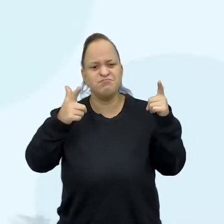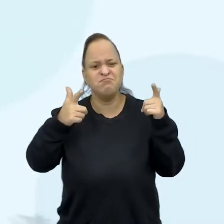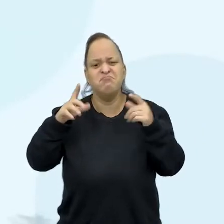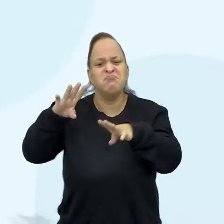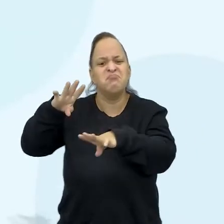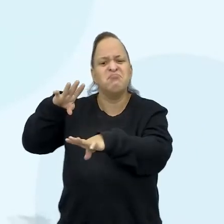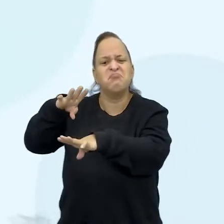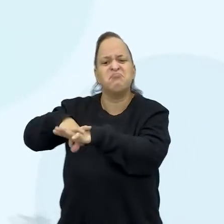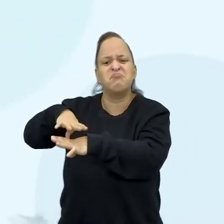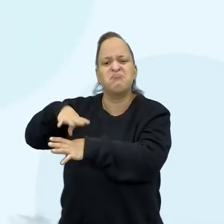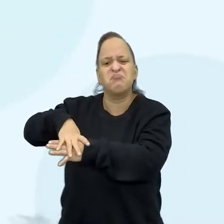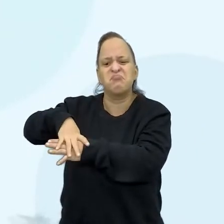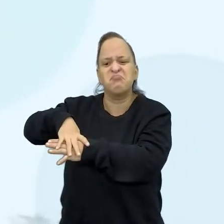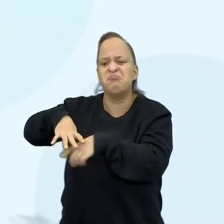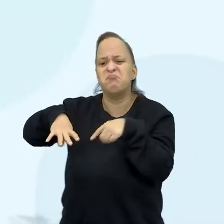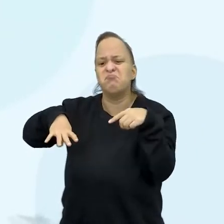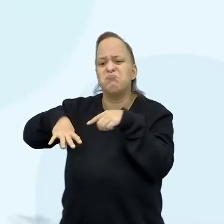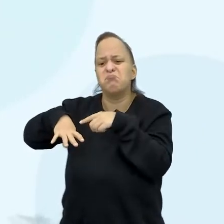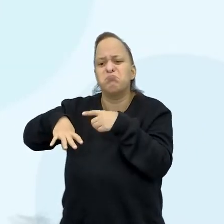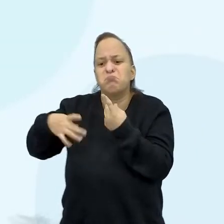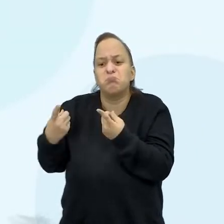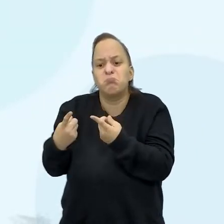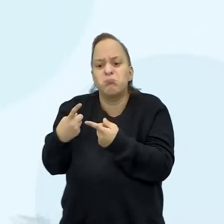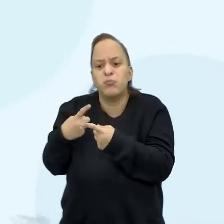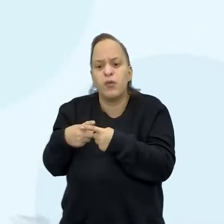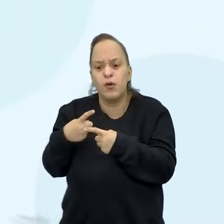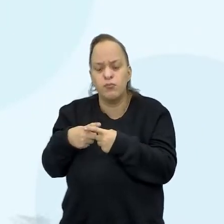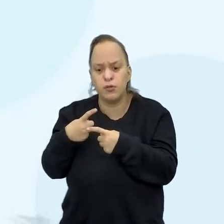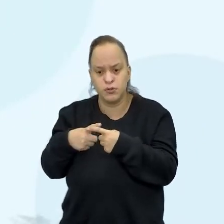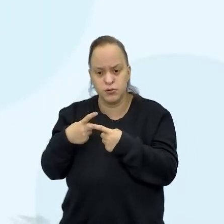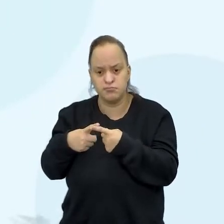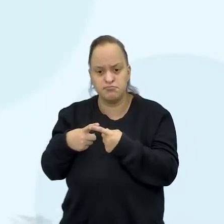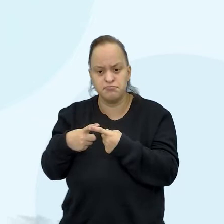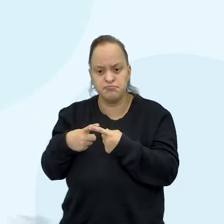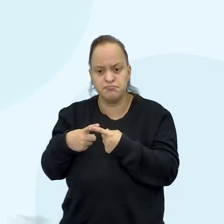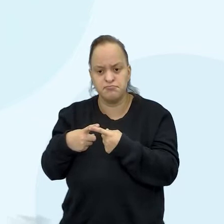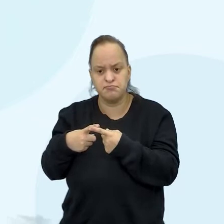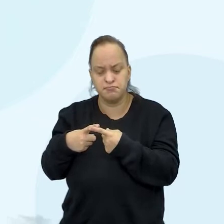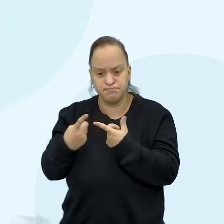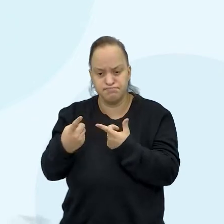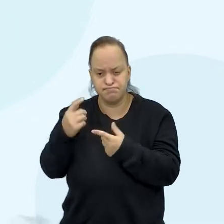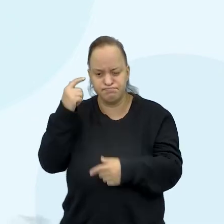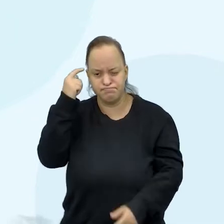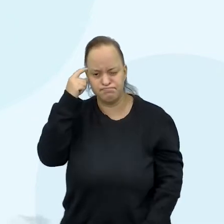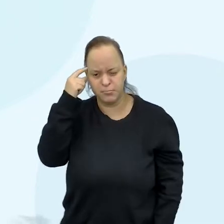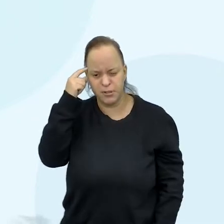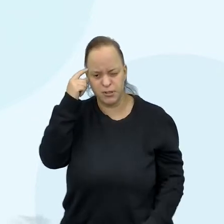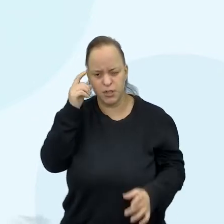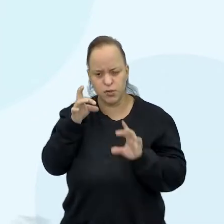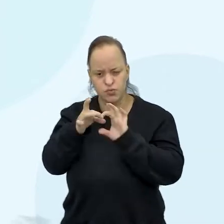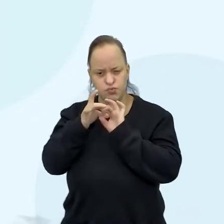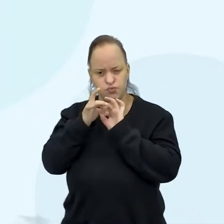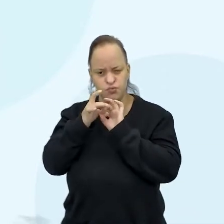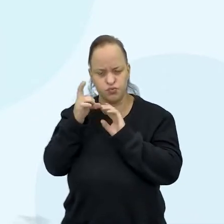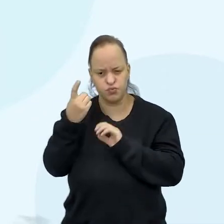contas, por que a prisão? Vamos pensar juntas e juntos por um minutinho e a gente já